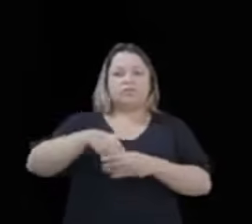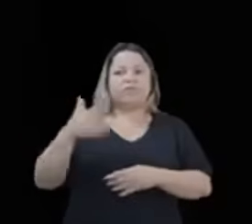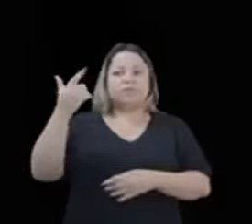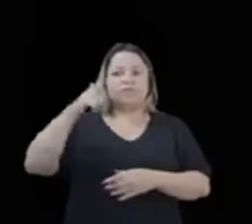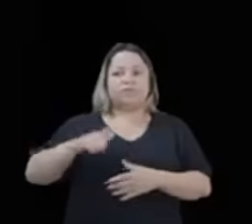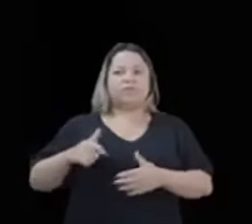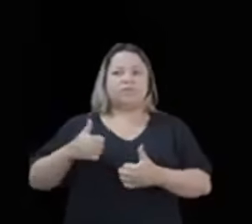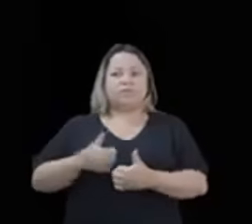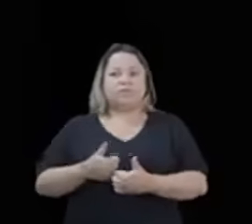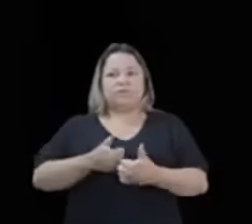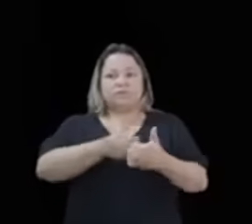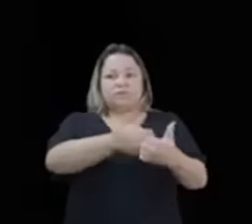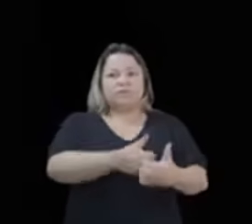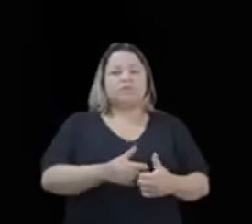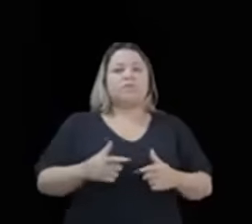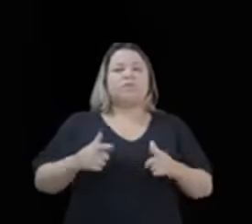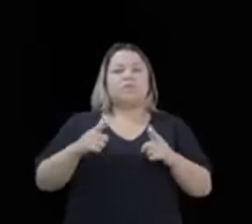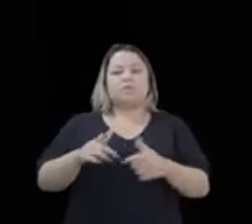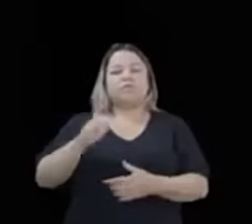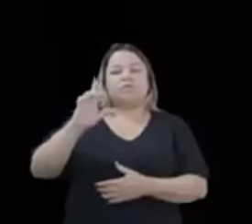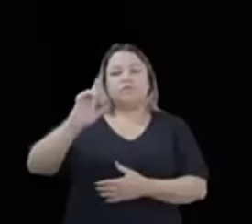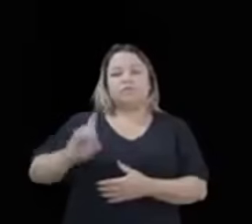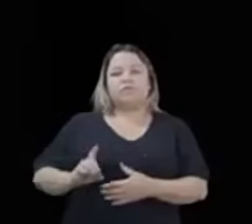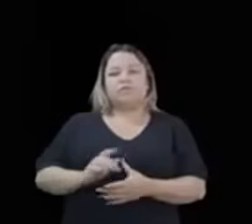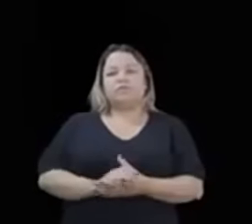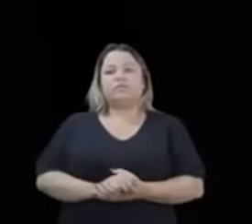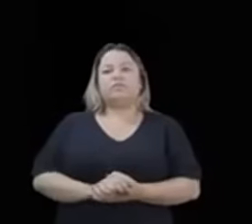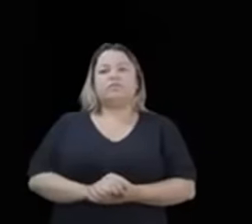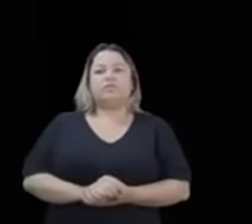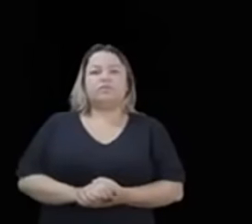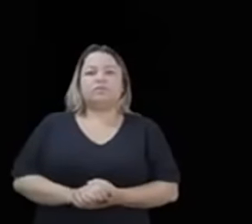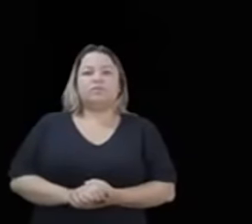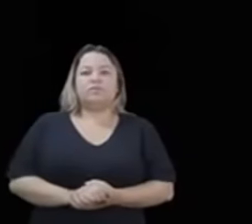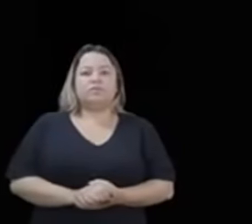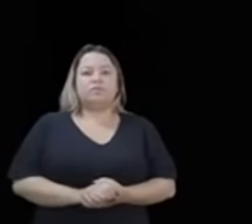o partido ao seu lugar de direito.